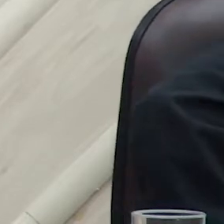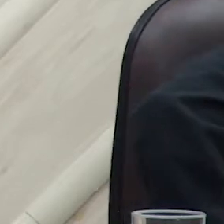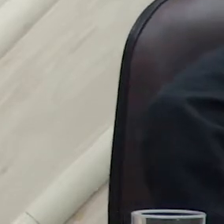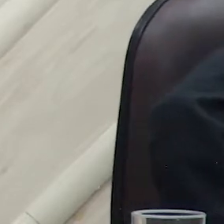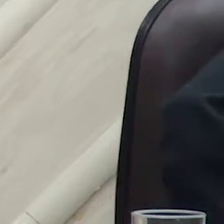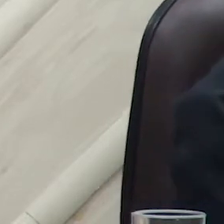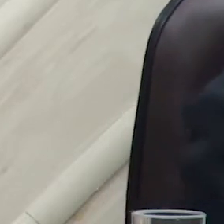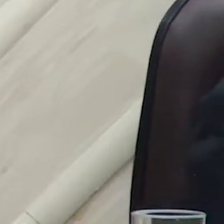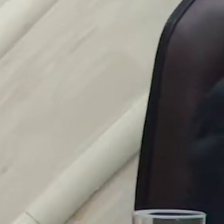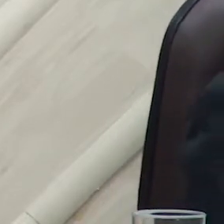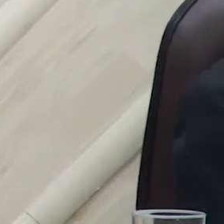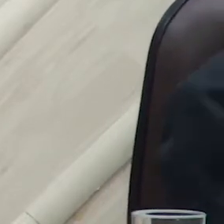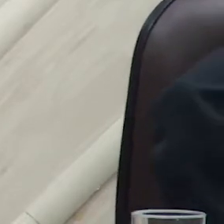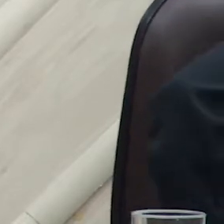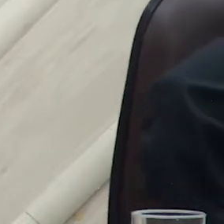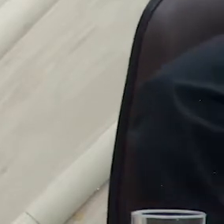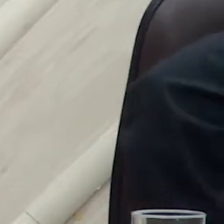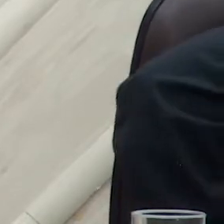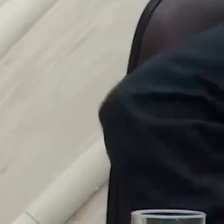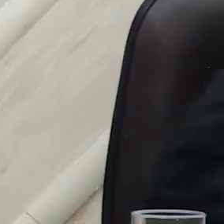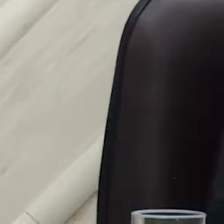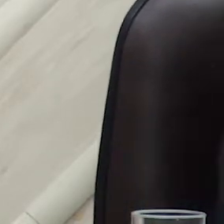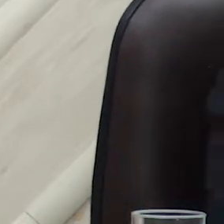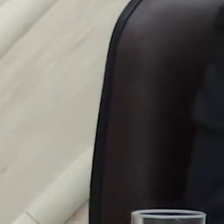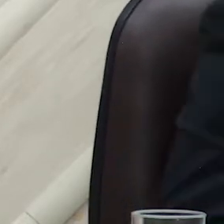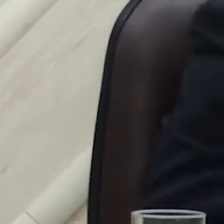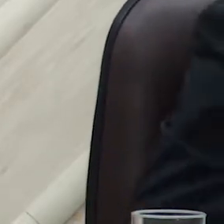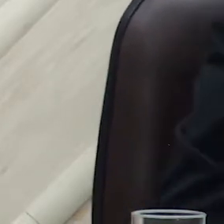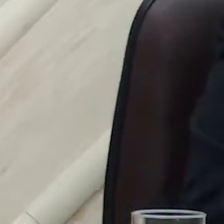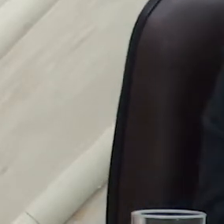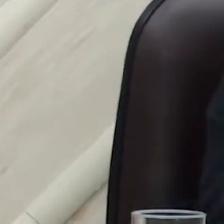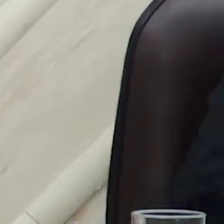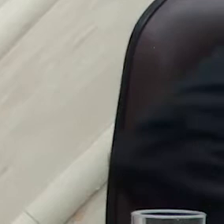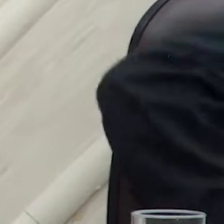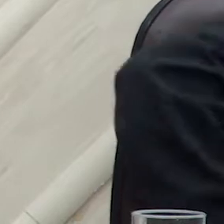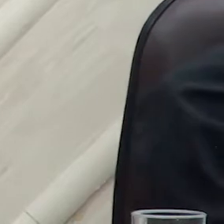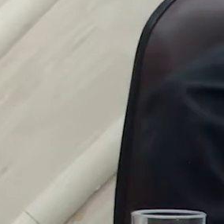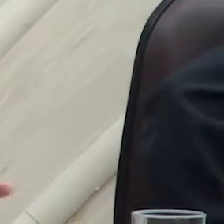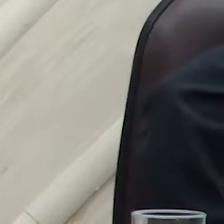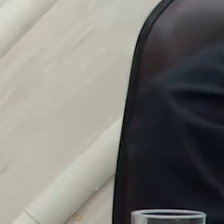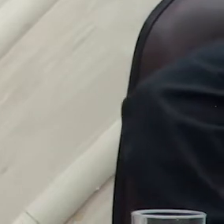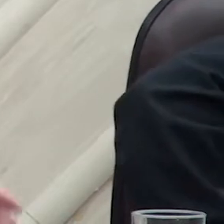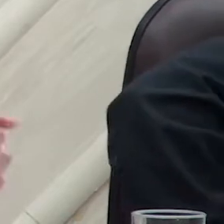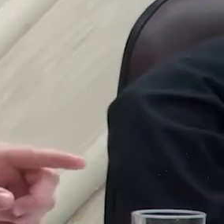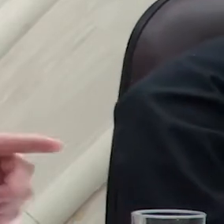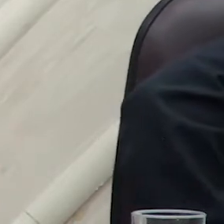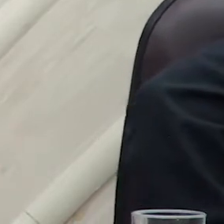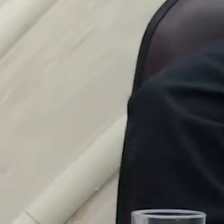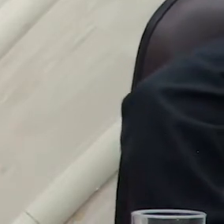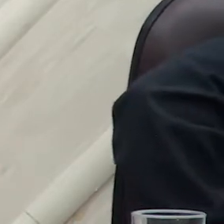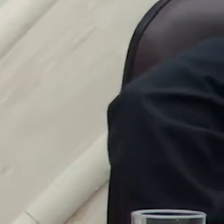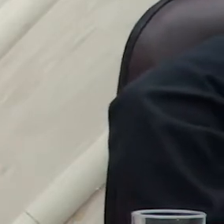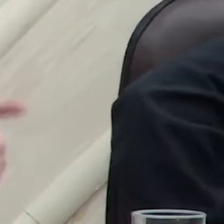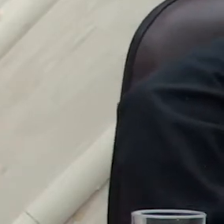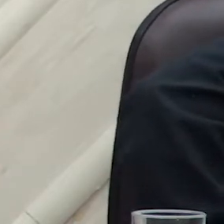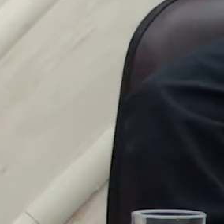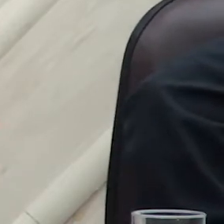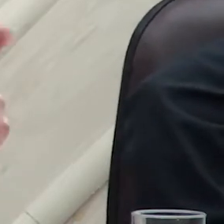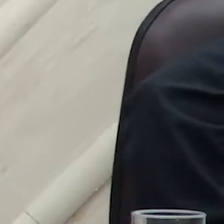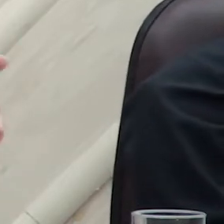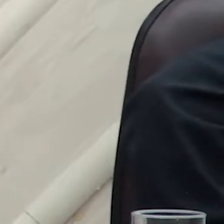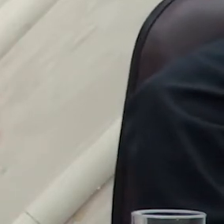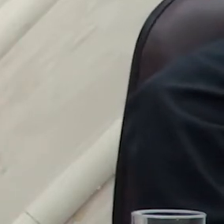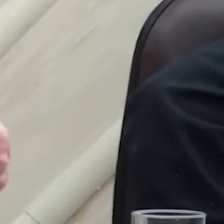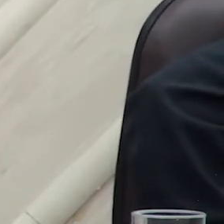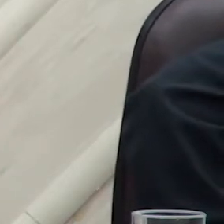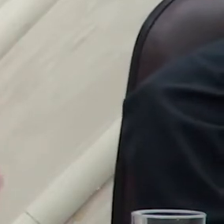essa oportunidade de vir nessa referência que é Criciúma para todos nós e dizer que vocês, pelo acesso que têm, por termos 3